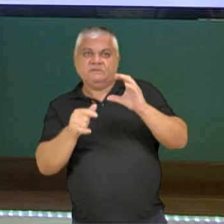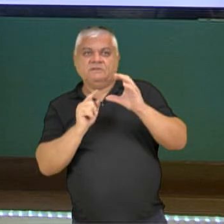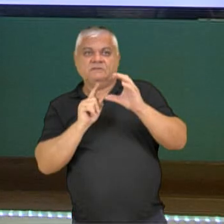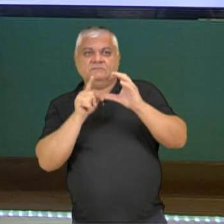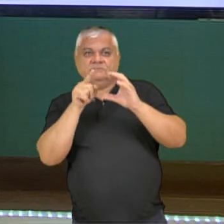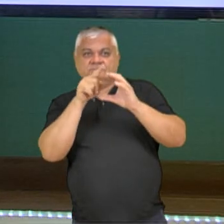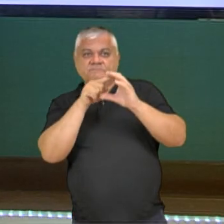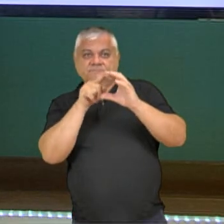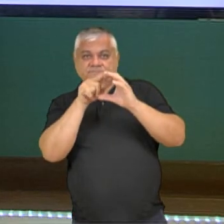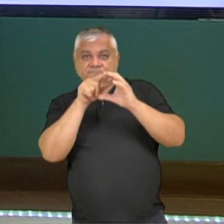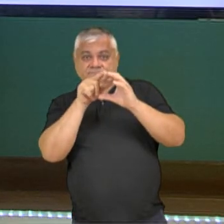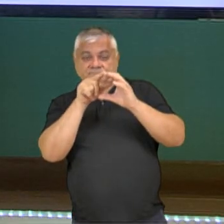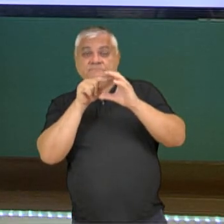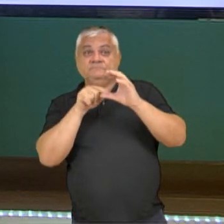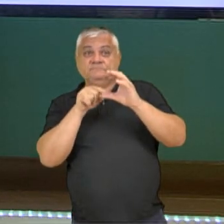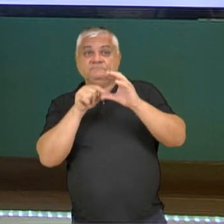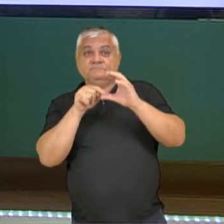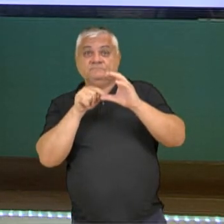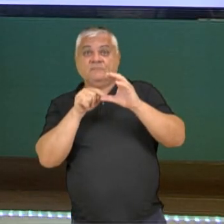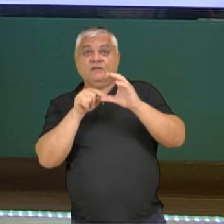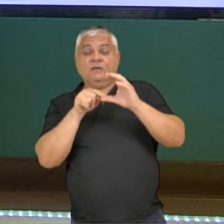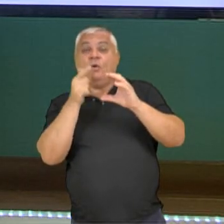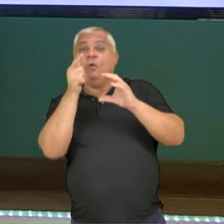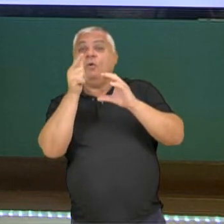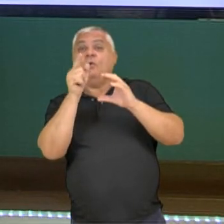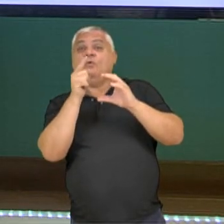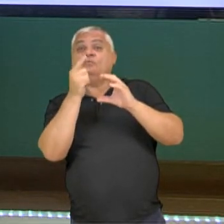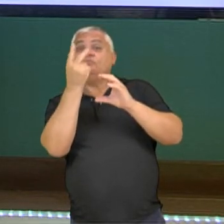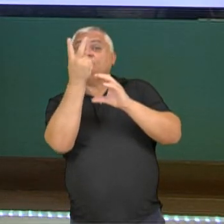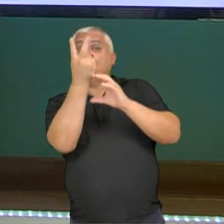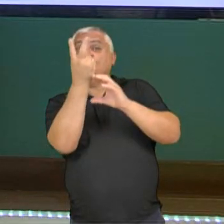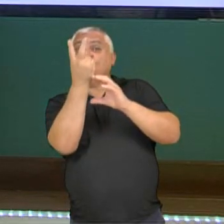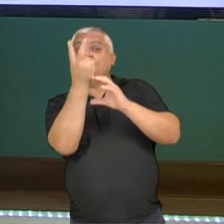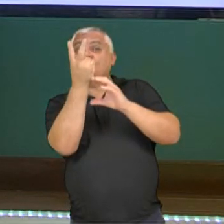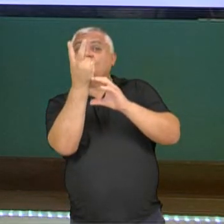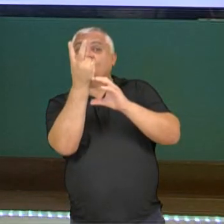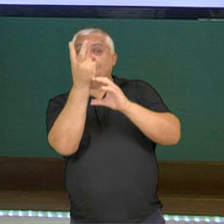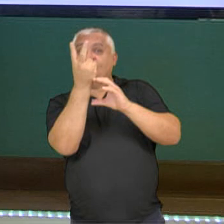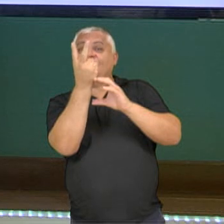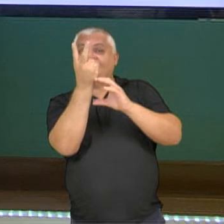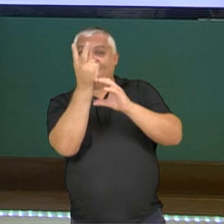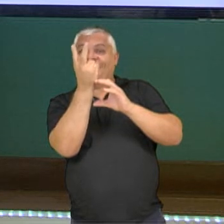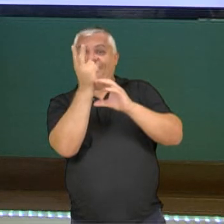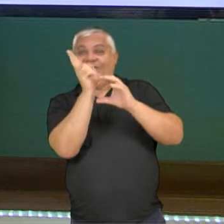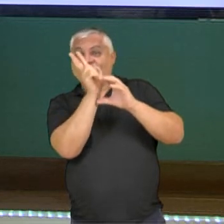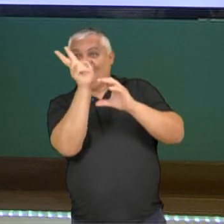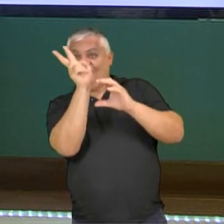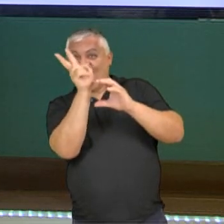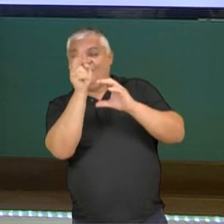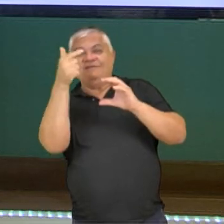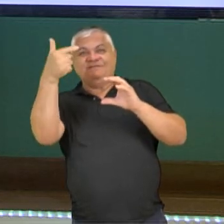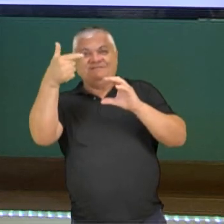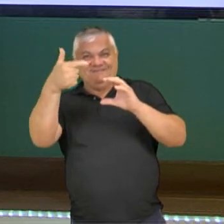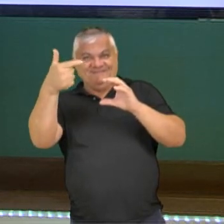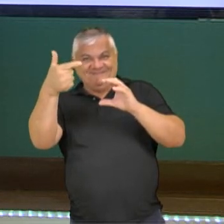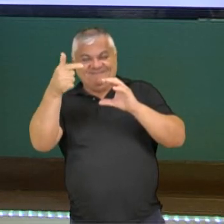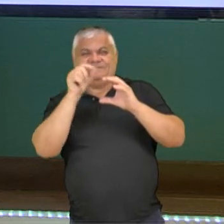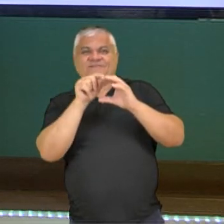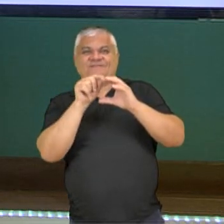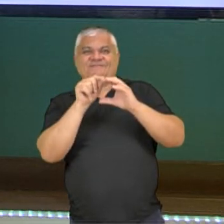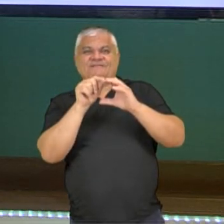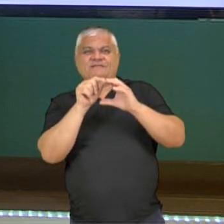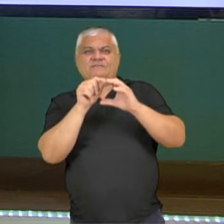Esse carbono, ele está ligado a outros 2 carbonos, então ele é secundário. Você pode dizer,